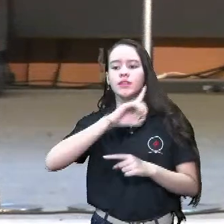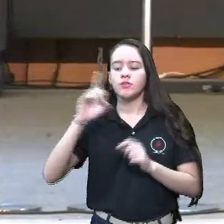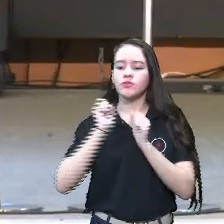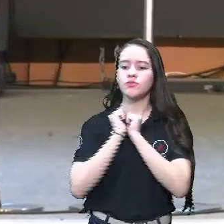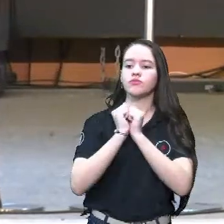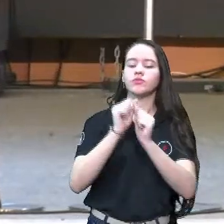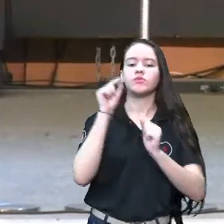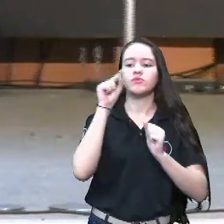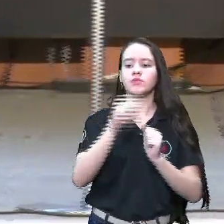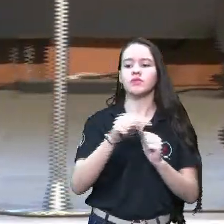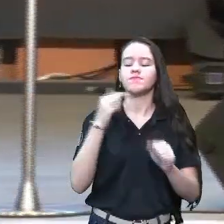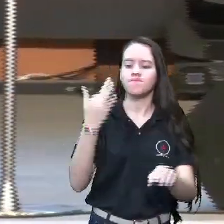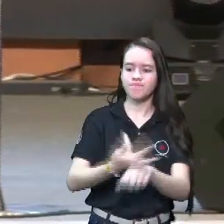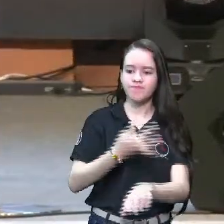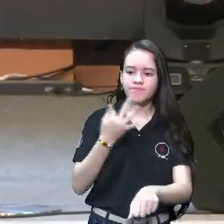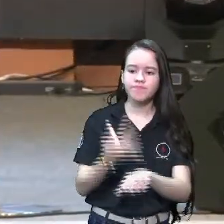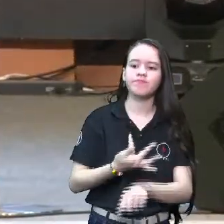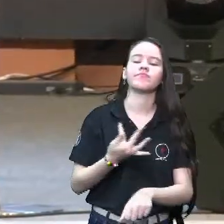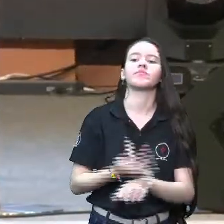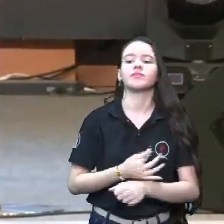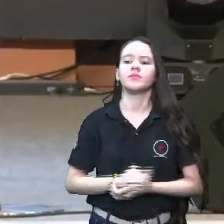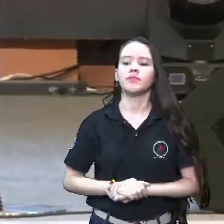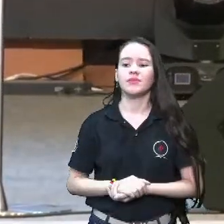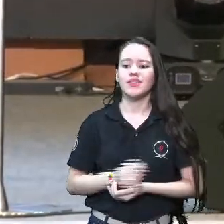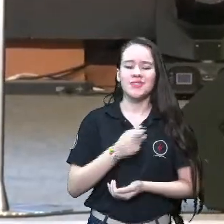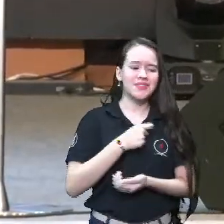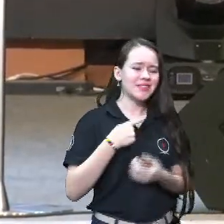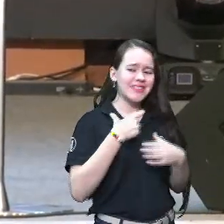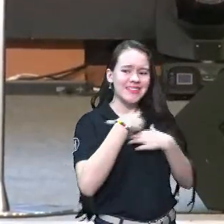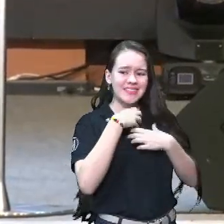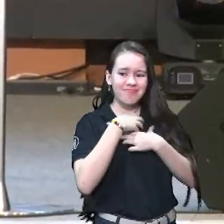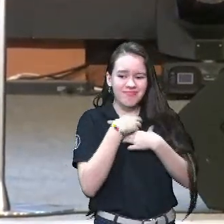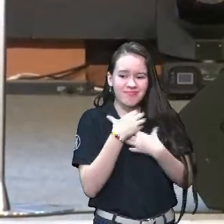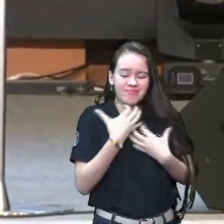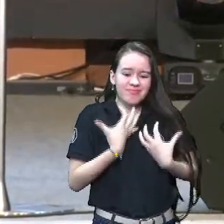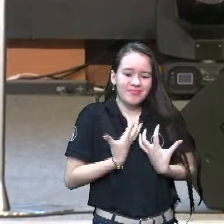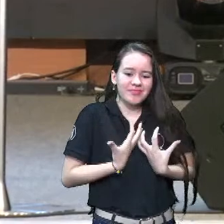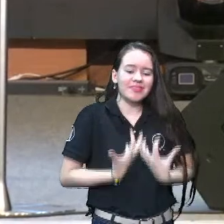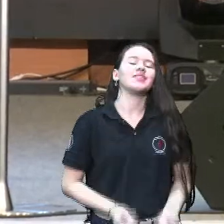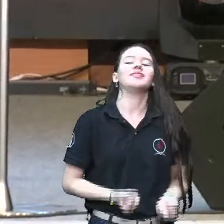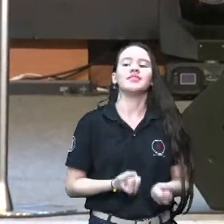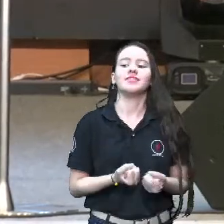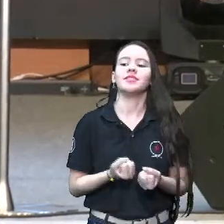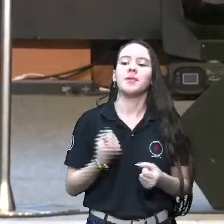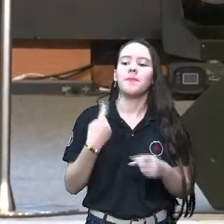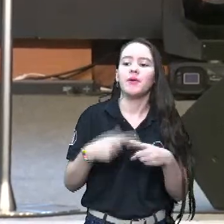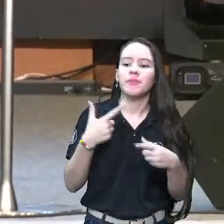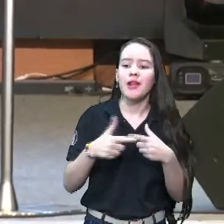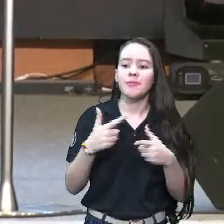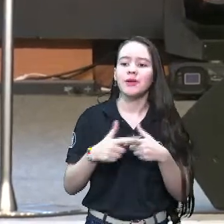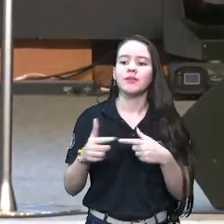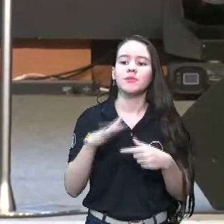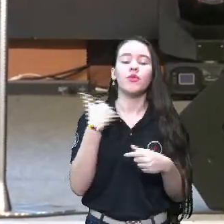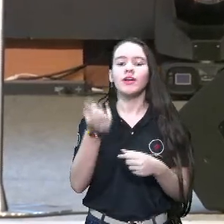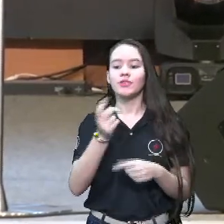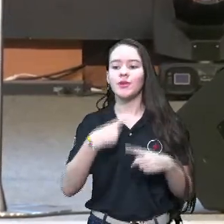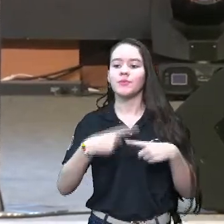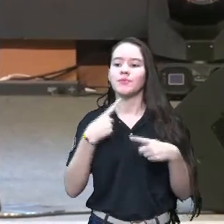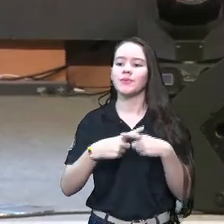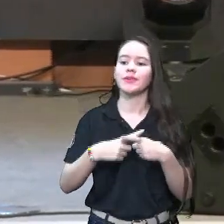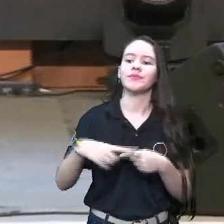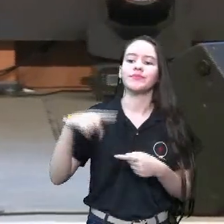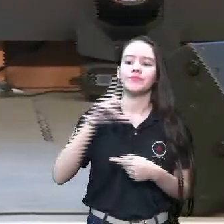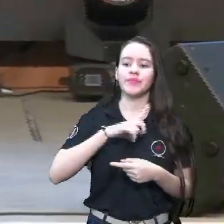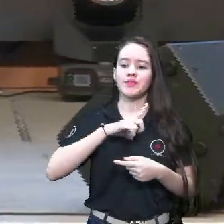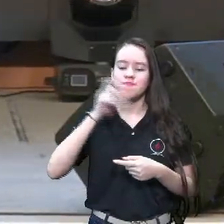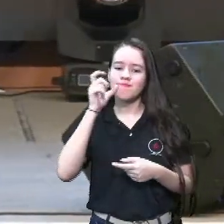você suporta, você aguenta. Pastor, eu estou me sentindo sufocada por esse problema, mas não morreu, está aqui, porque está debaixo de uma